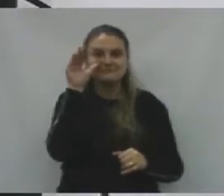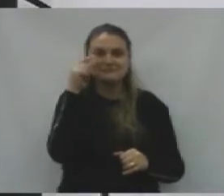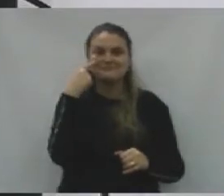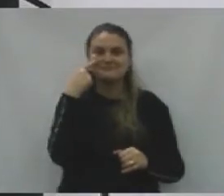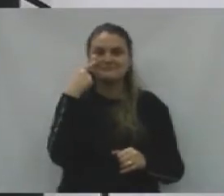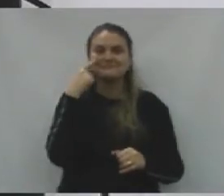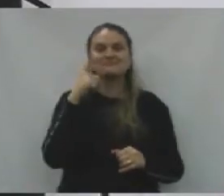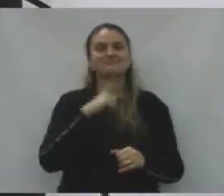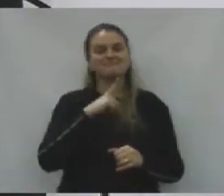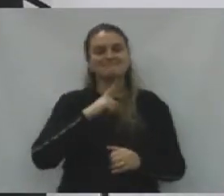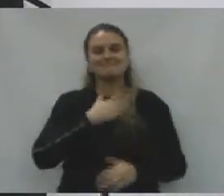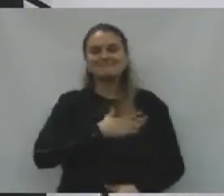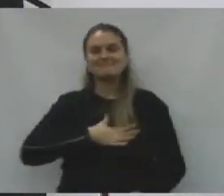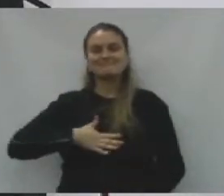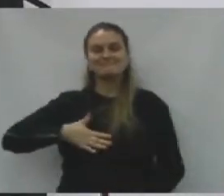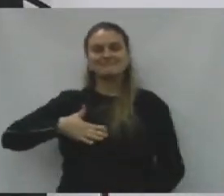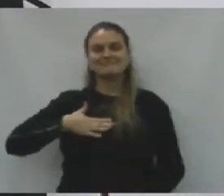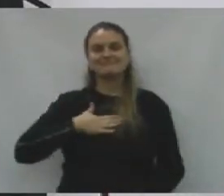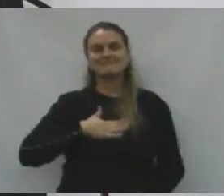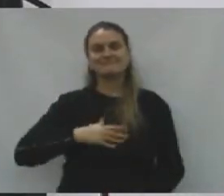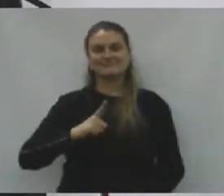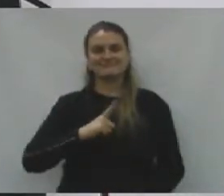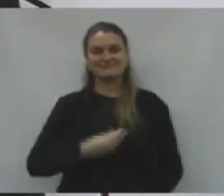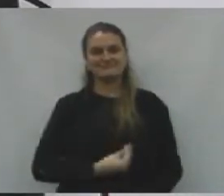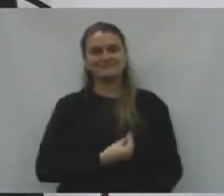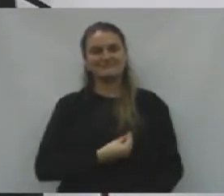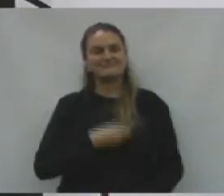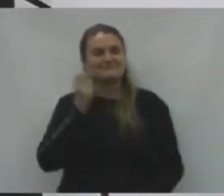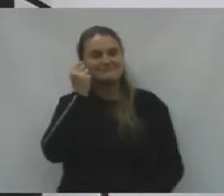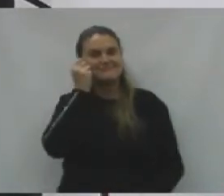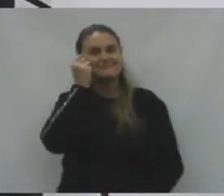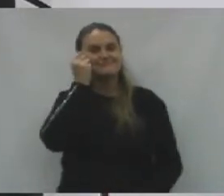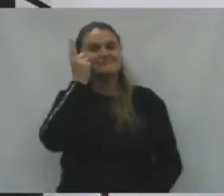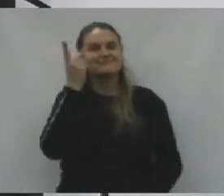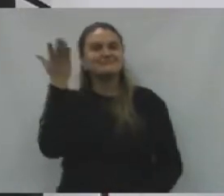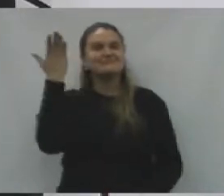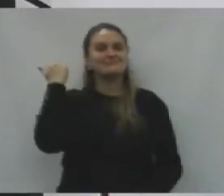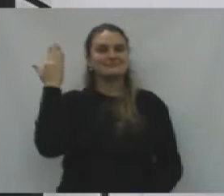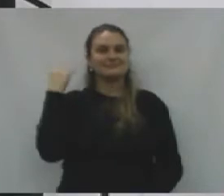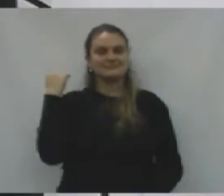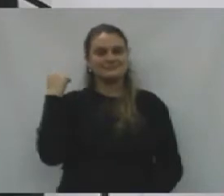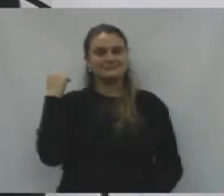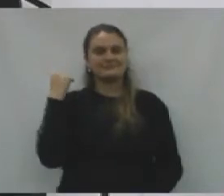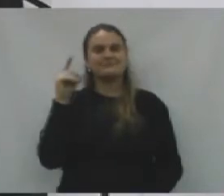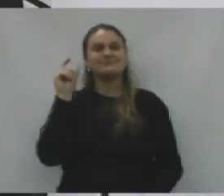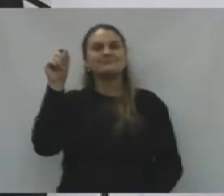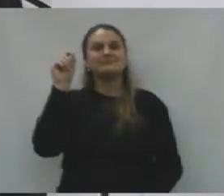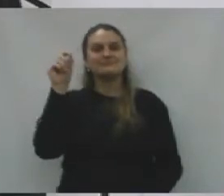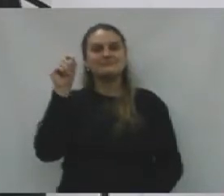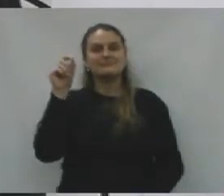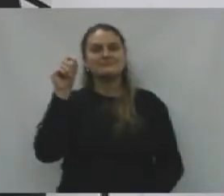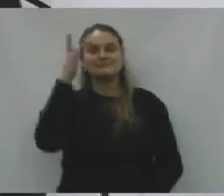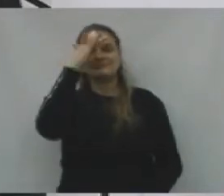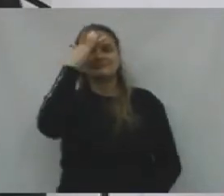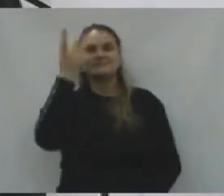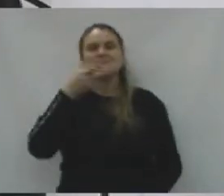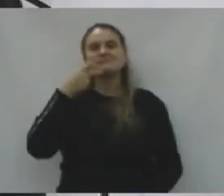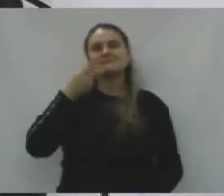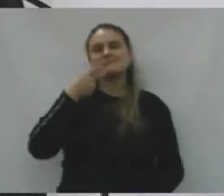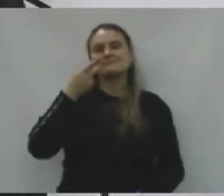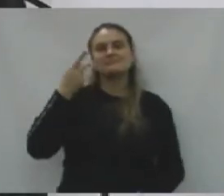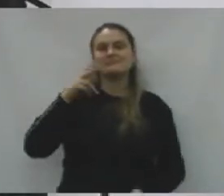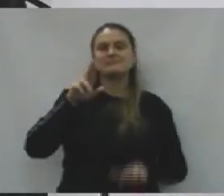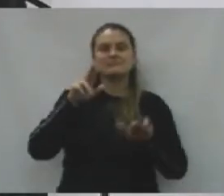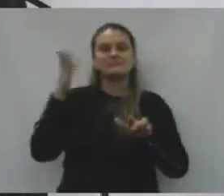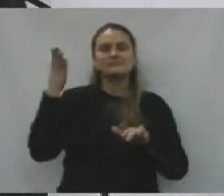isso. E tivemos a grata satisfação de estarem presentes o idealizador dos antigos festivais e quem estava transmitindo